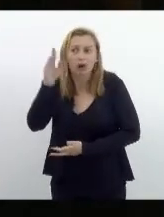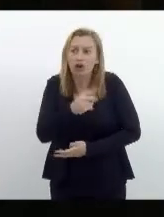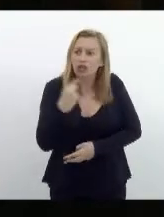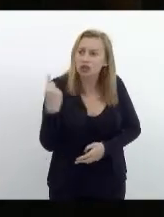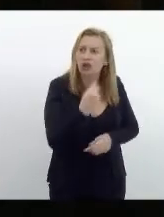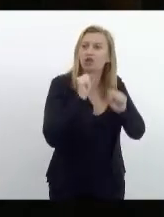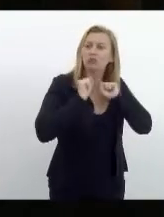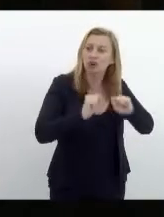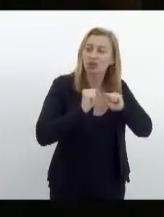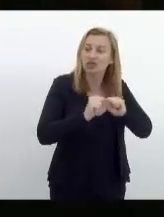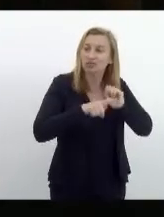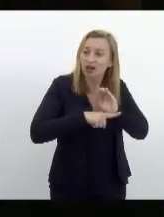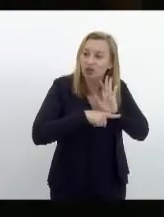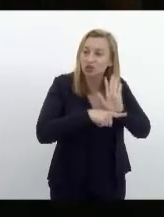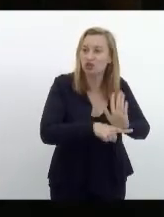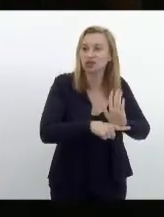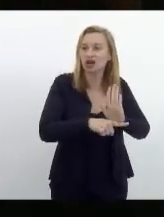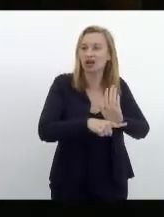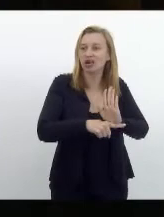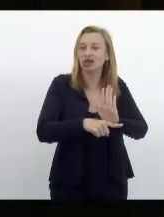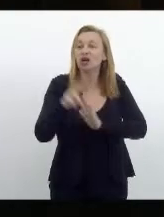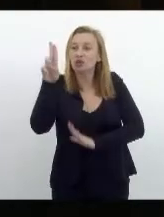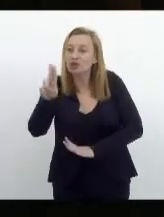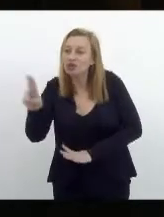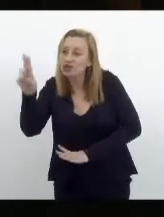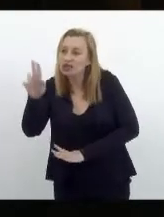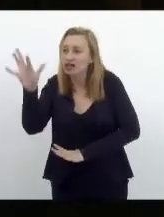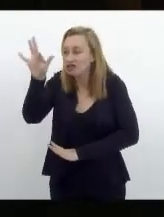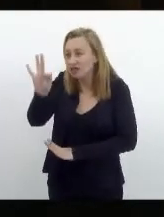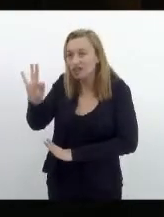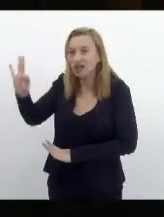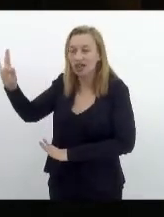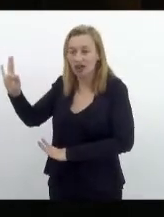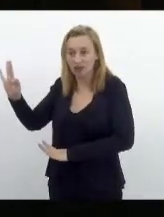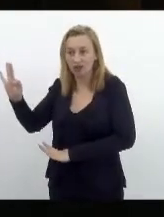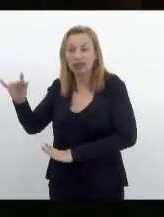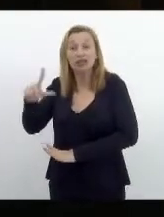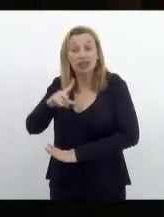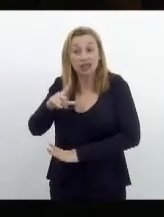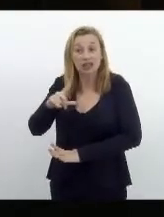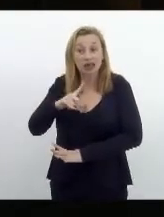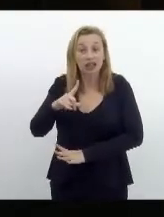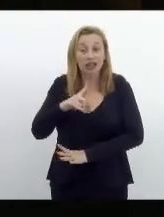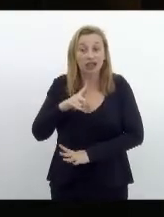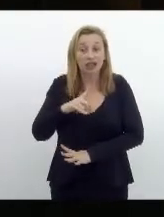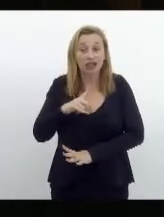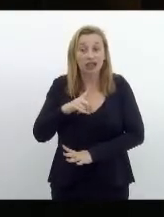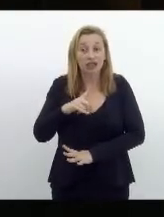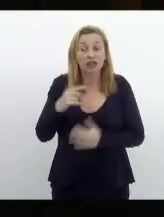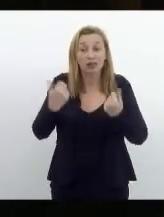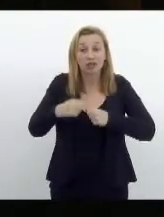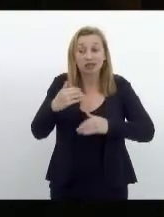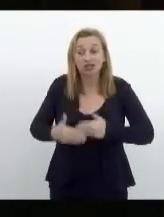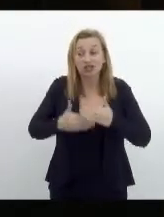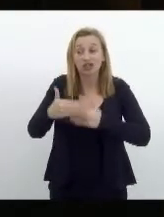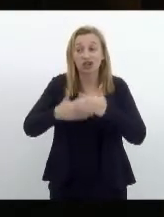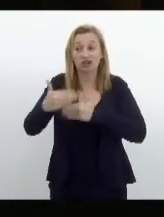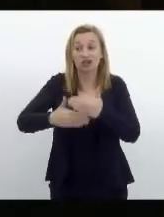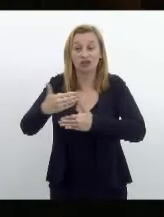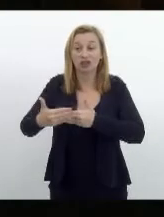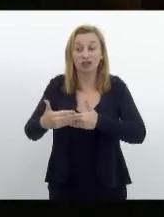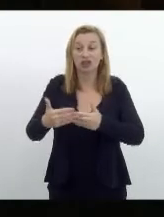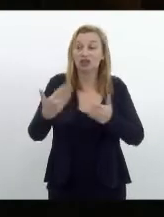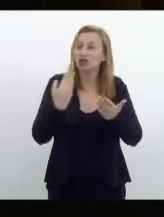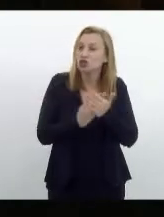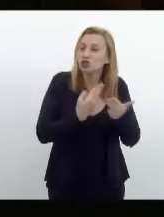gente possa contribuir com a Universidade Federal Fluminense, que tem obtido avanços em estudos